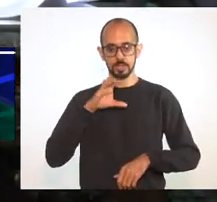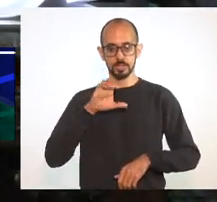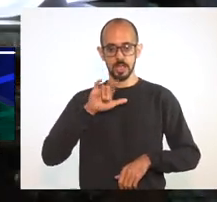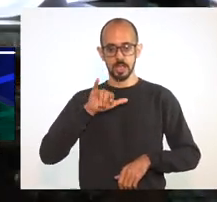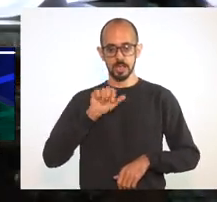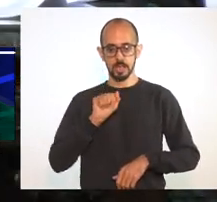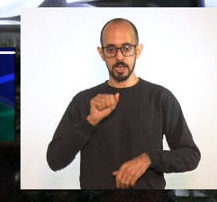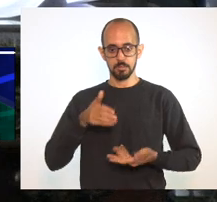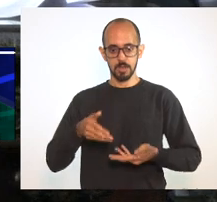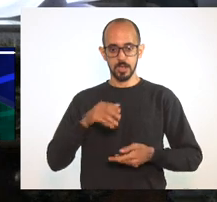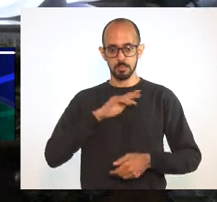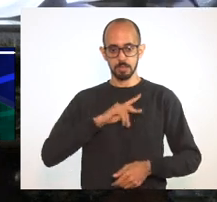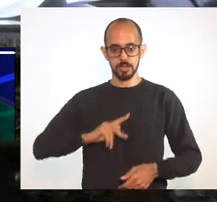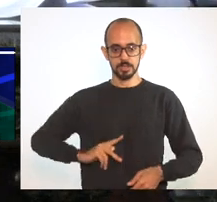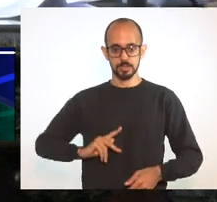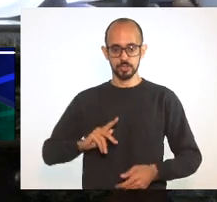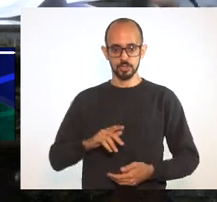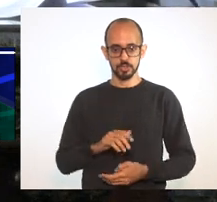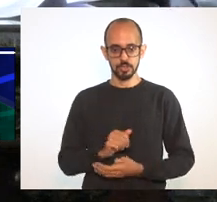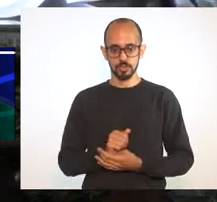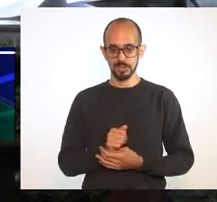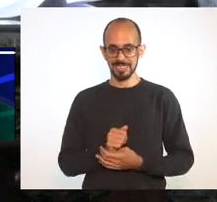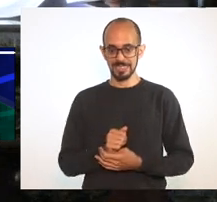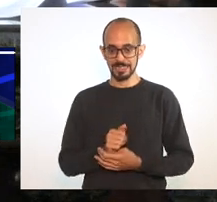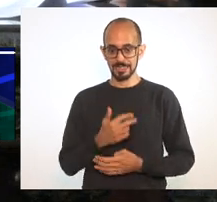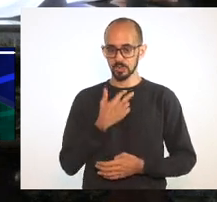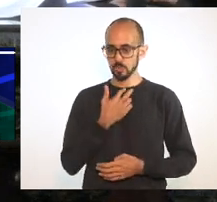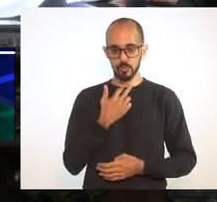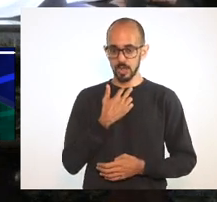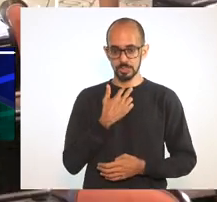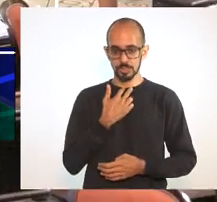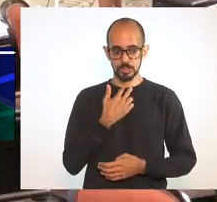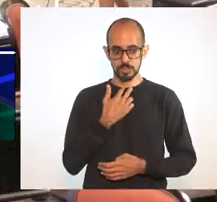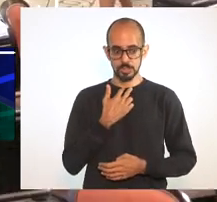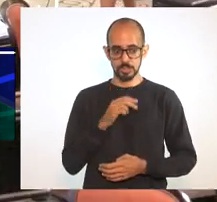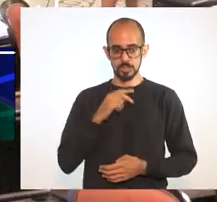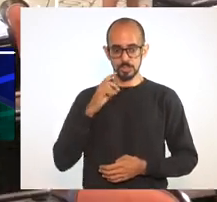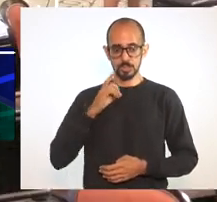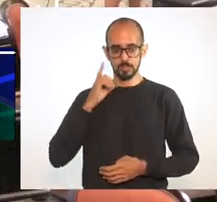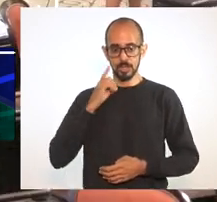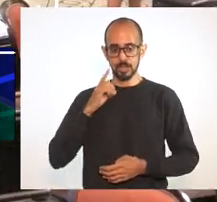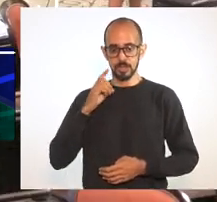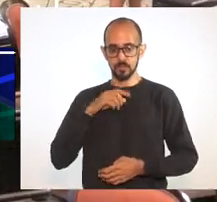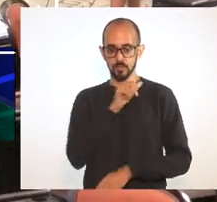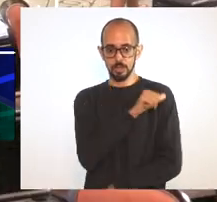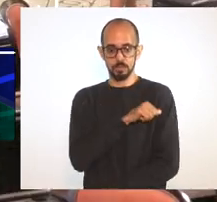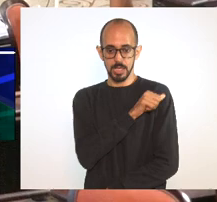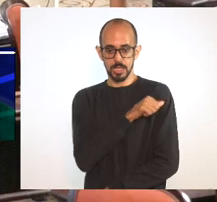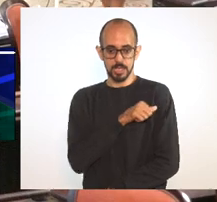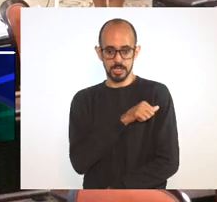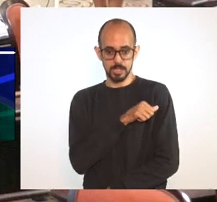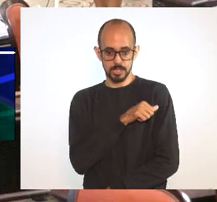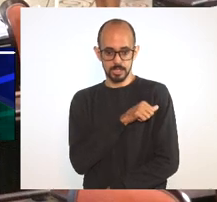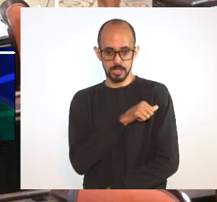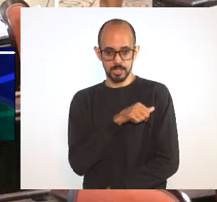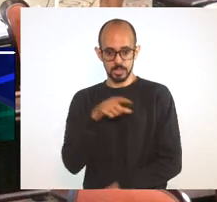presidir. Não pode? Deputada enfermeira, Vossa Excelência abriu,